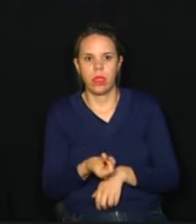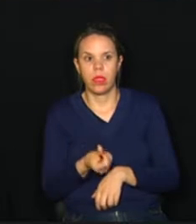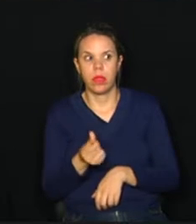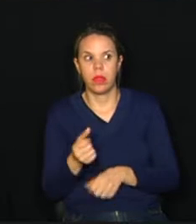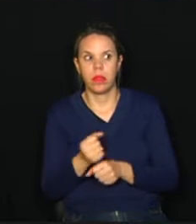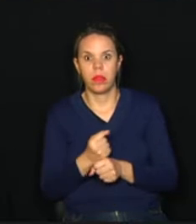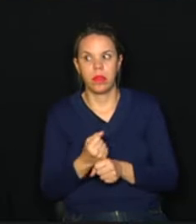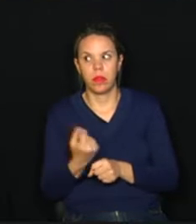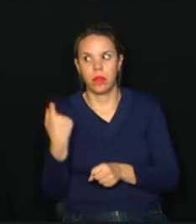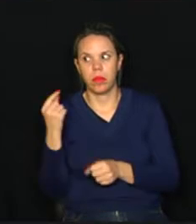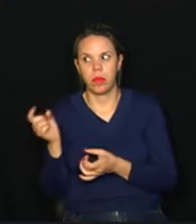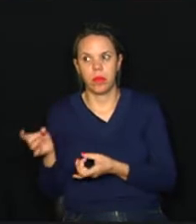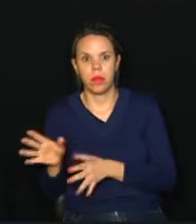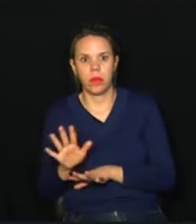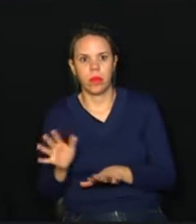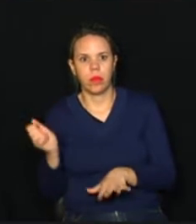anos.